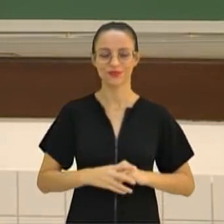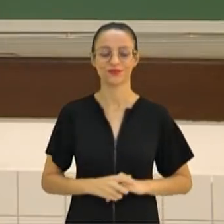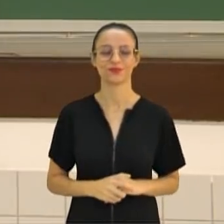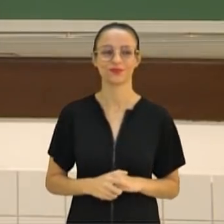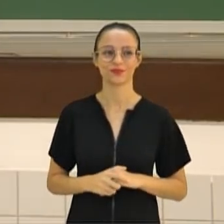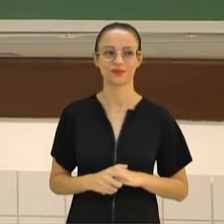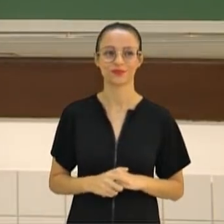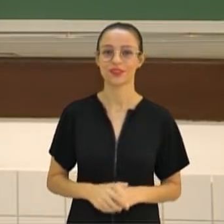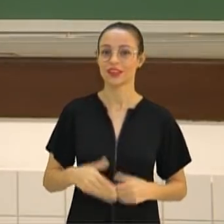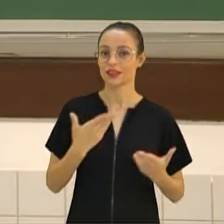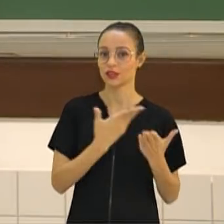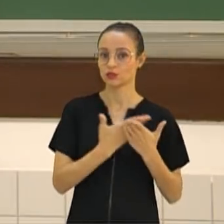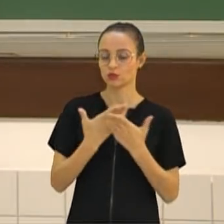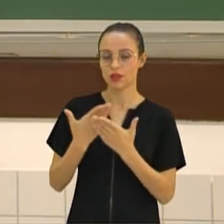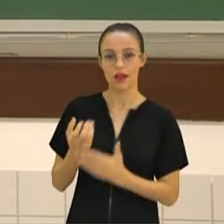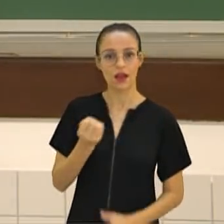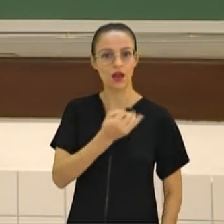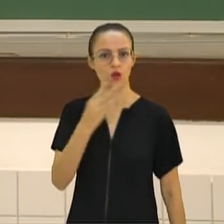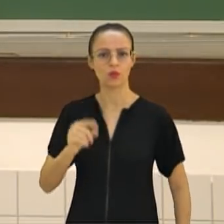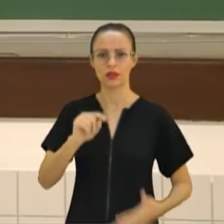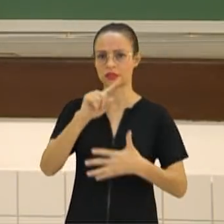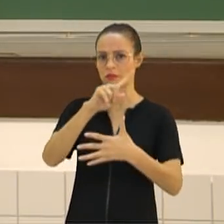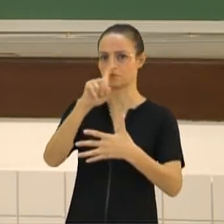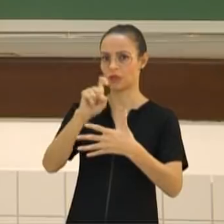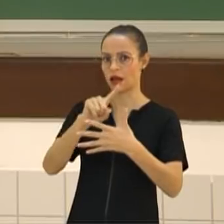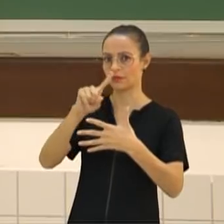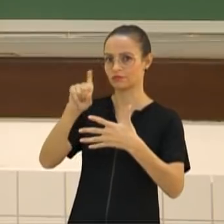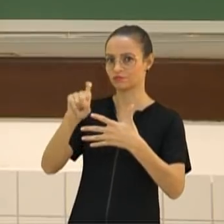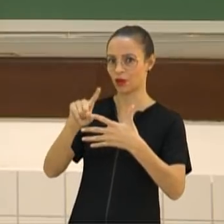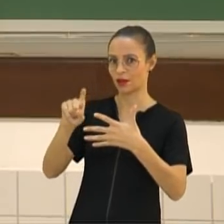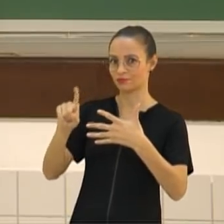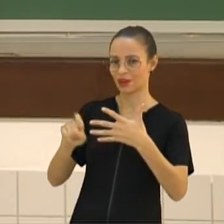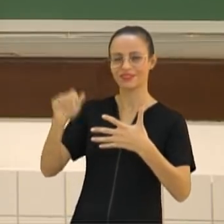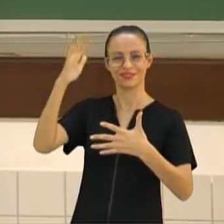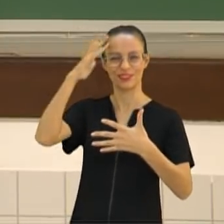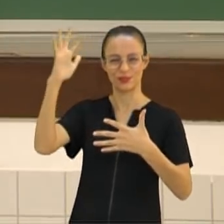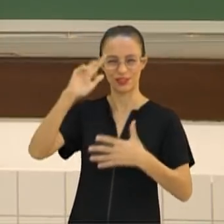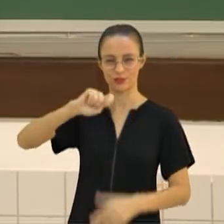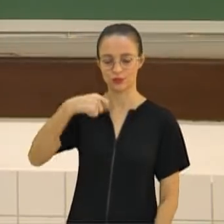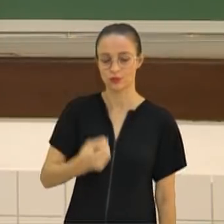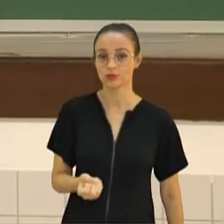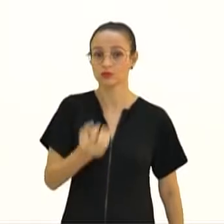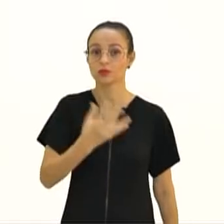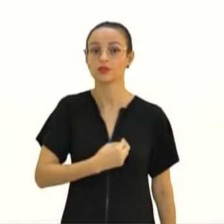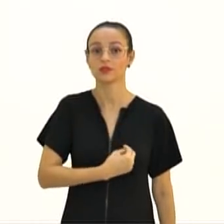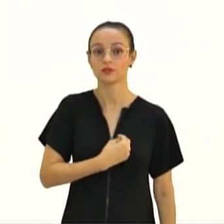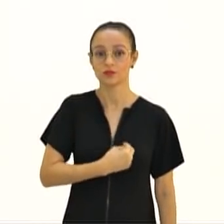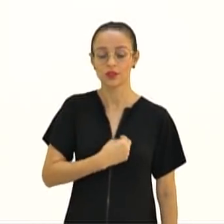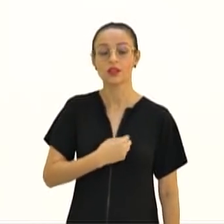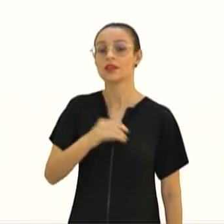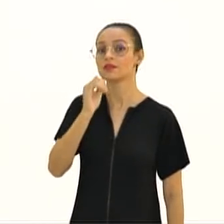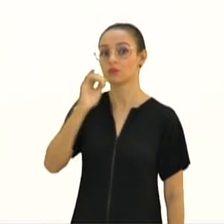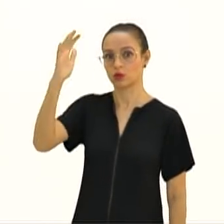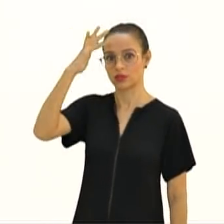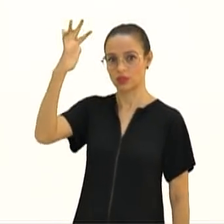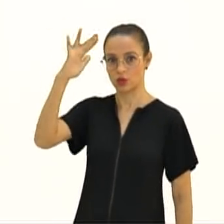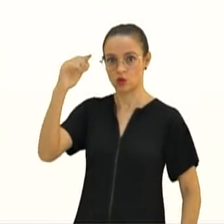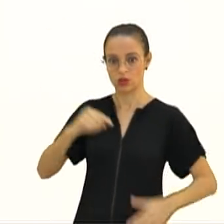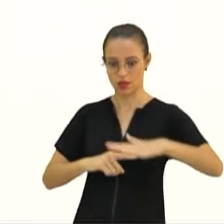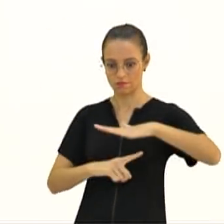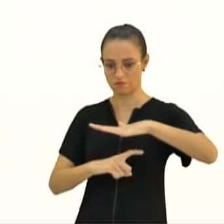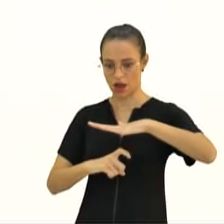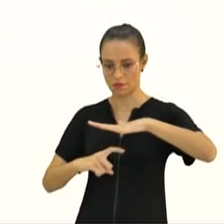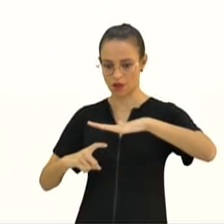vamos estudar hoje algumas teorias e hipóteses sobre o surgimento da vida. Algumas teorias como a biogênese e